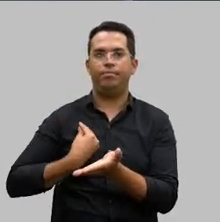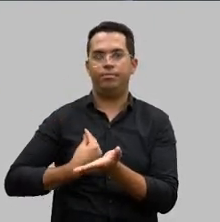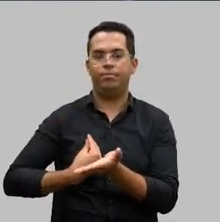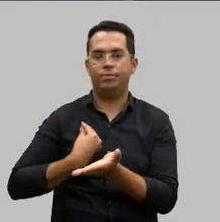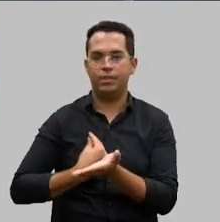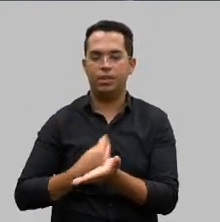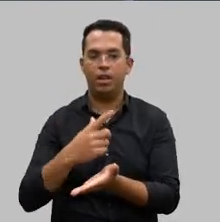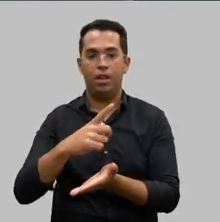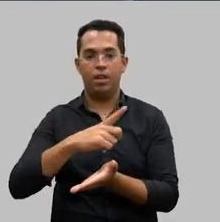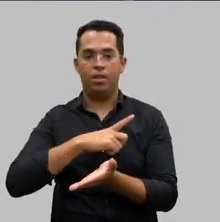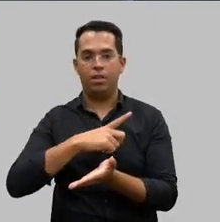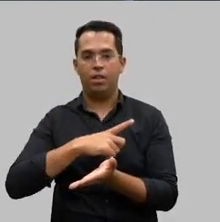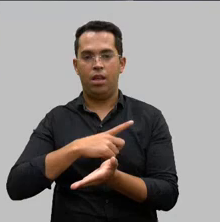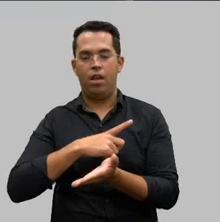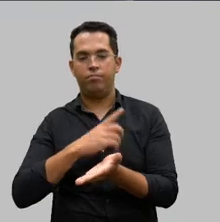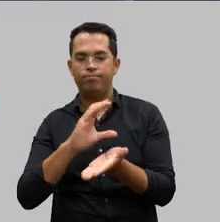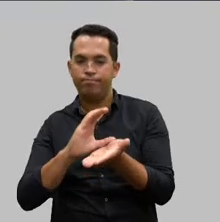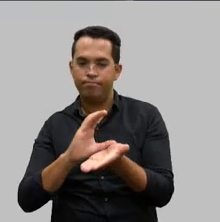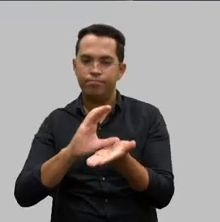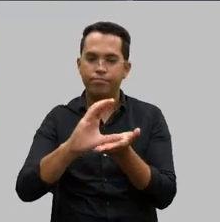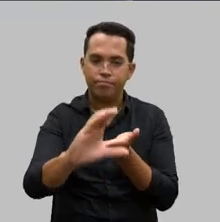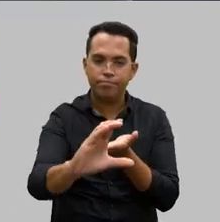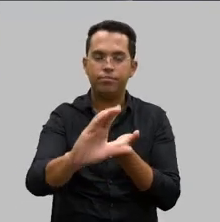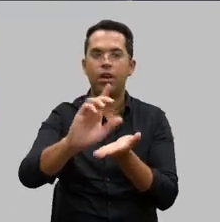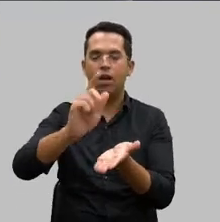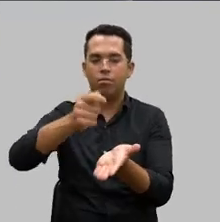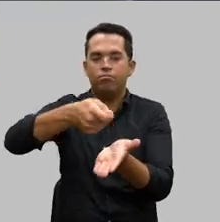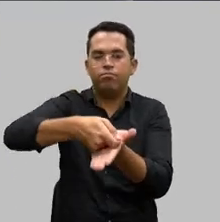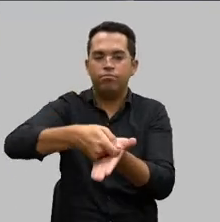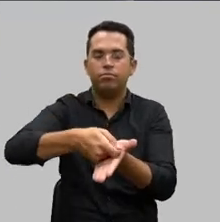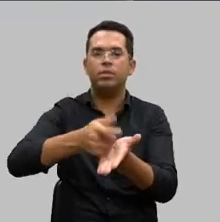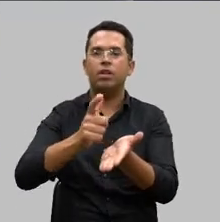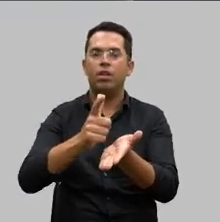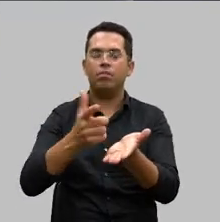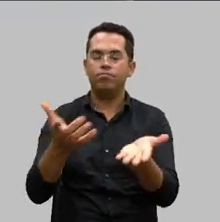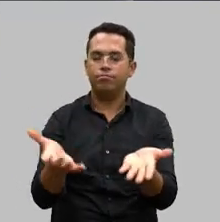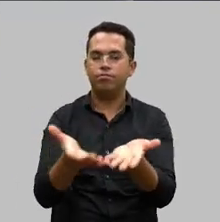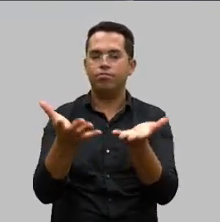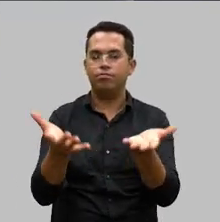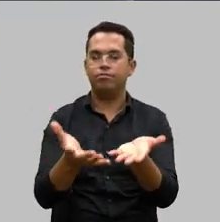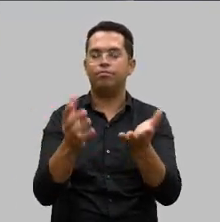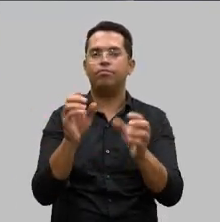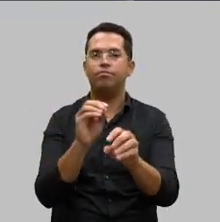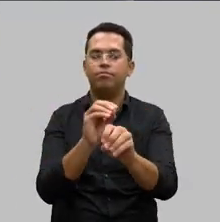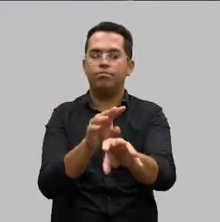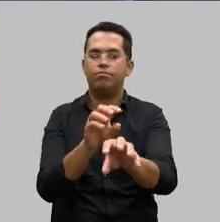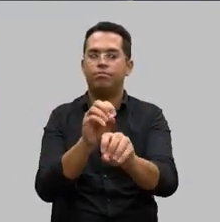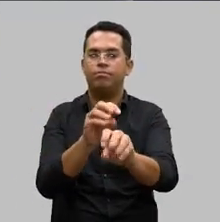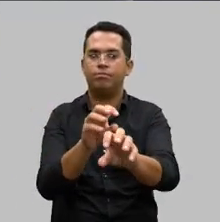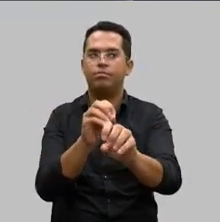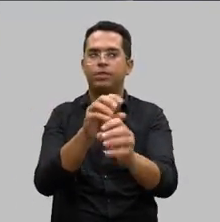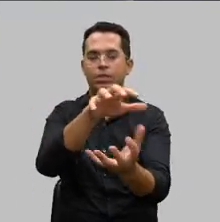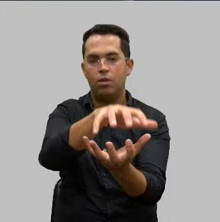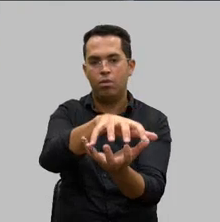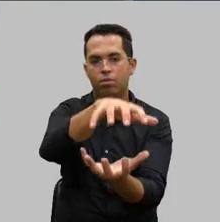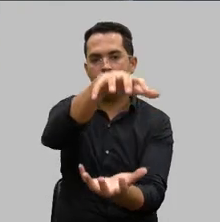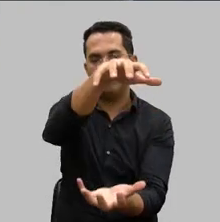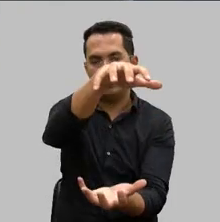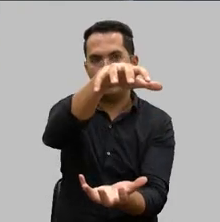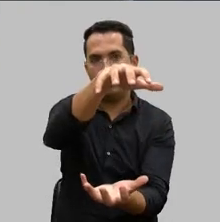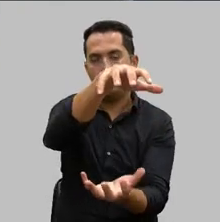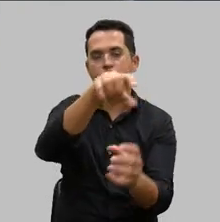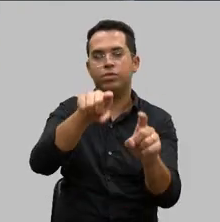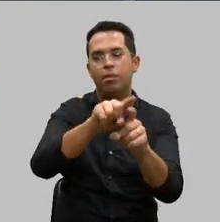termos financiamento que garantam essas ações que vão beneficiar não somente idosos mas também